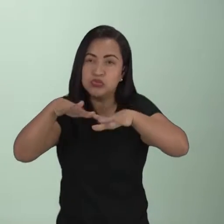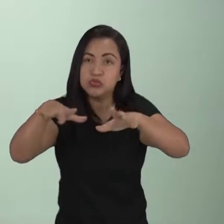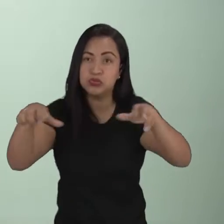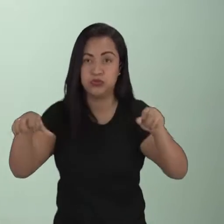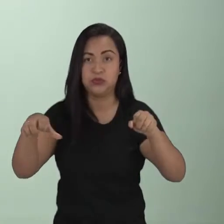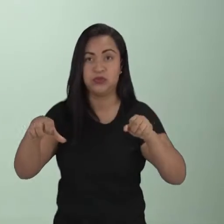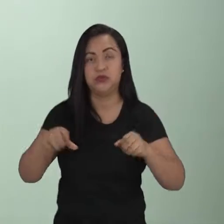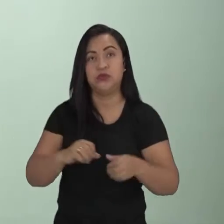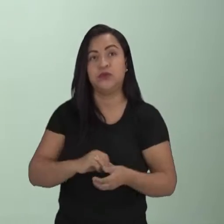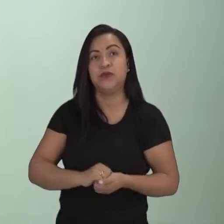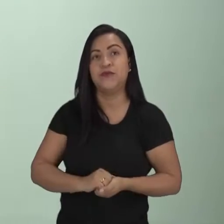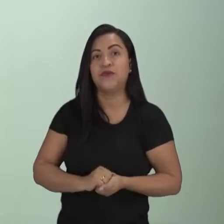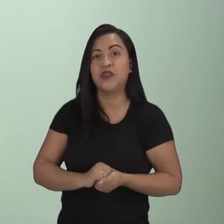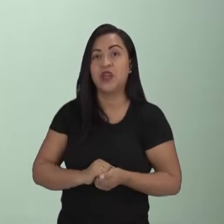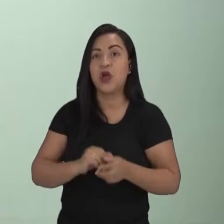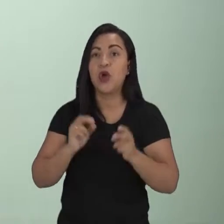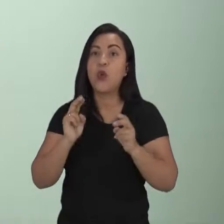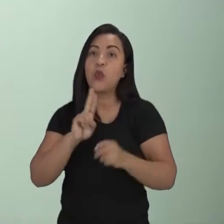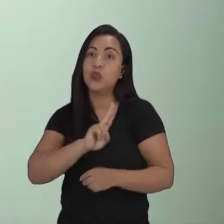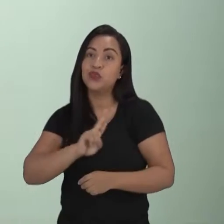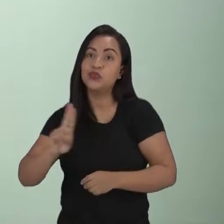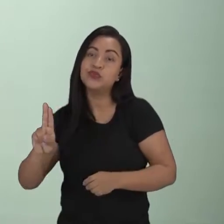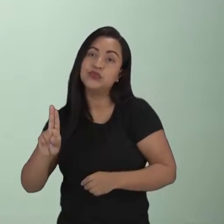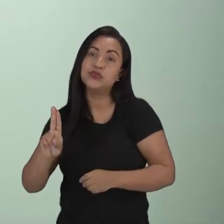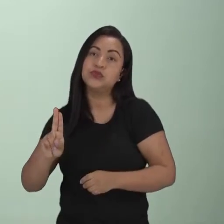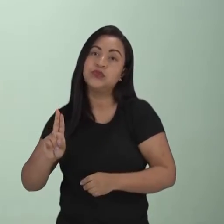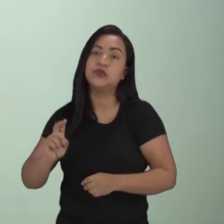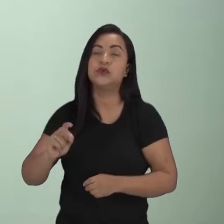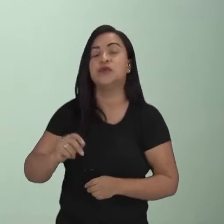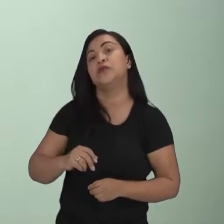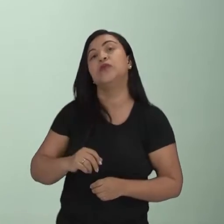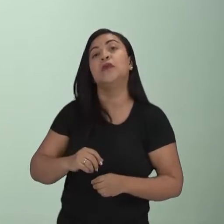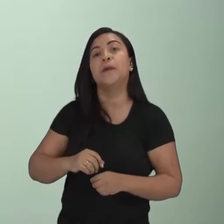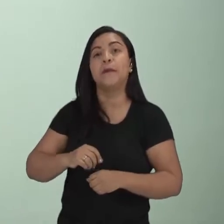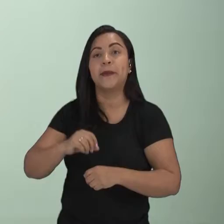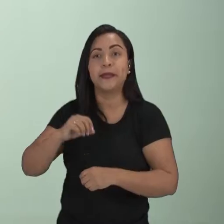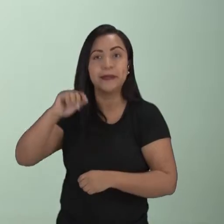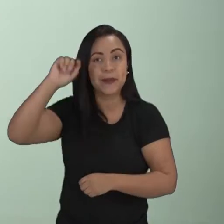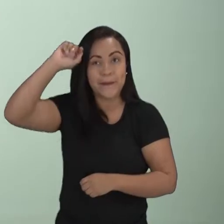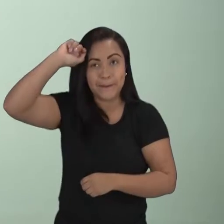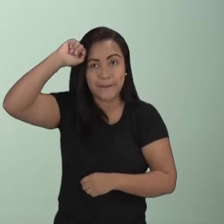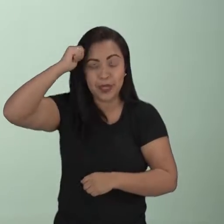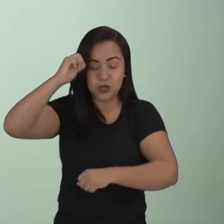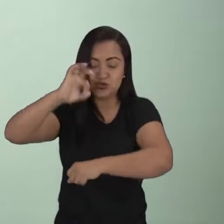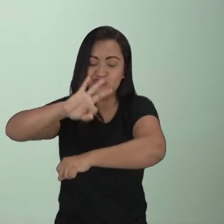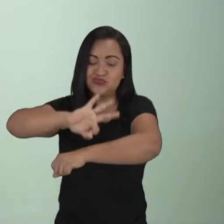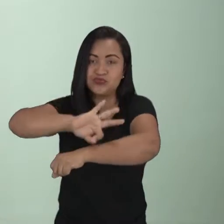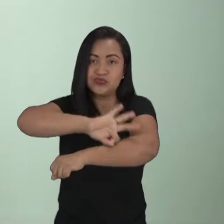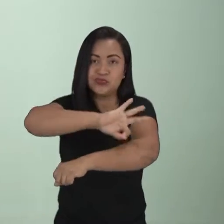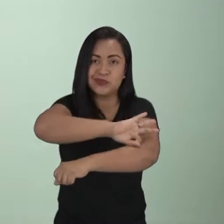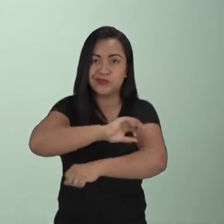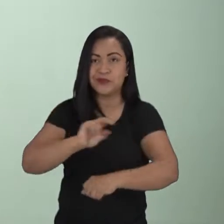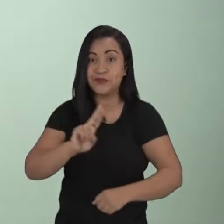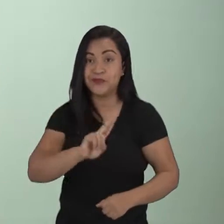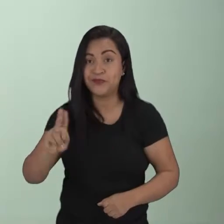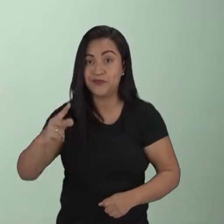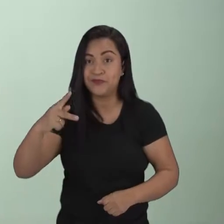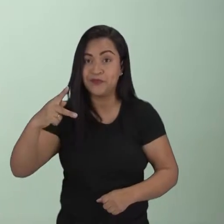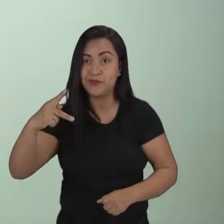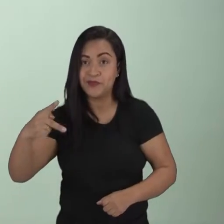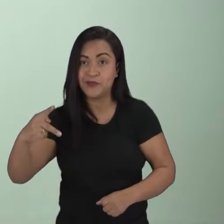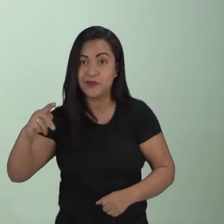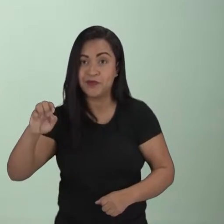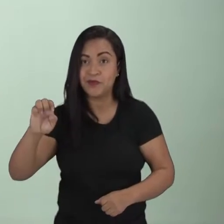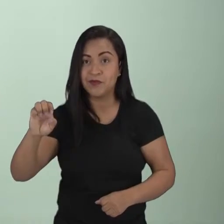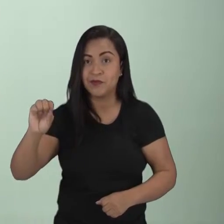o que chamamos de peste negra. As doenças dos períodos antigos muitas vezes eram relacionadas a questões de